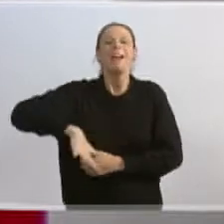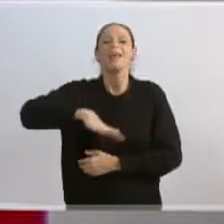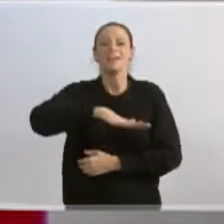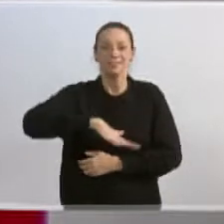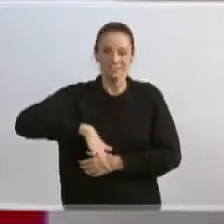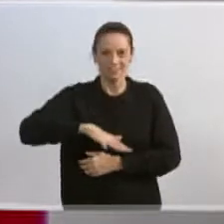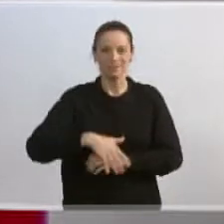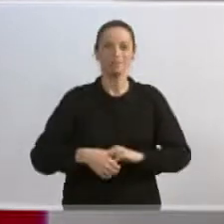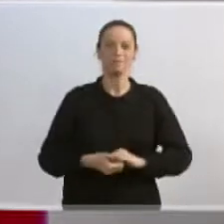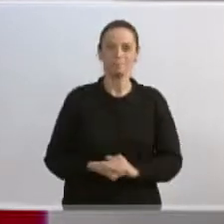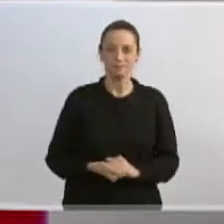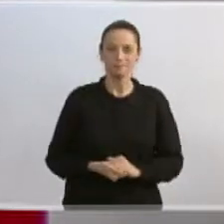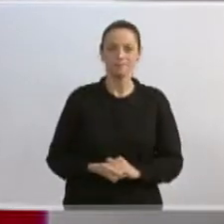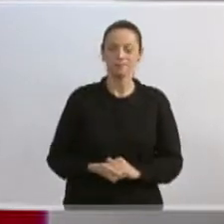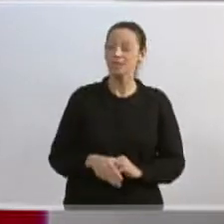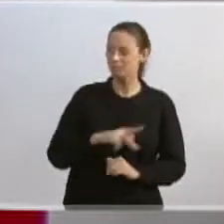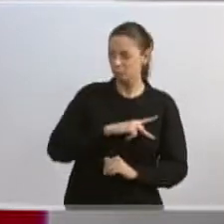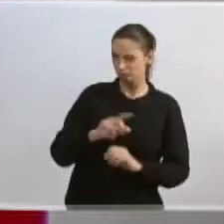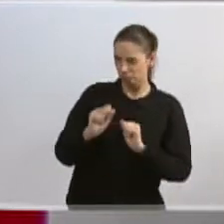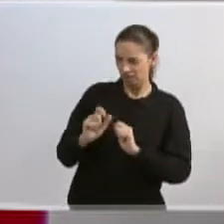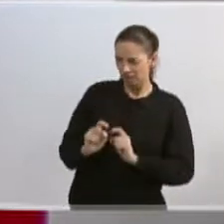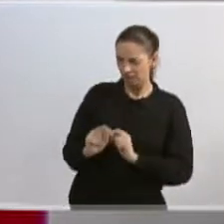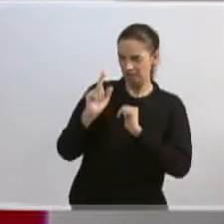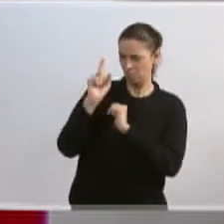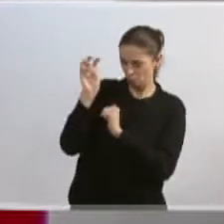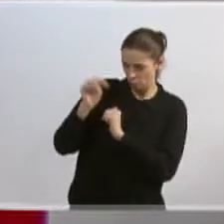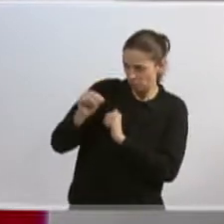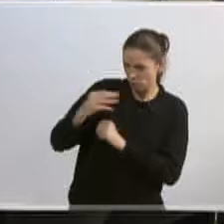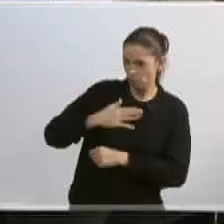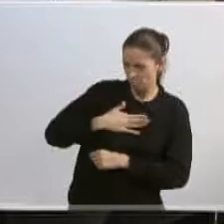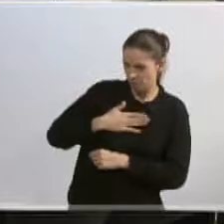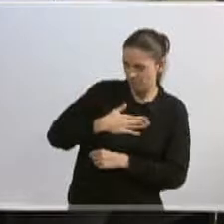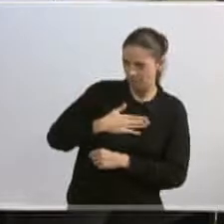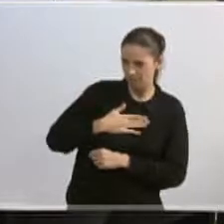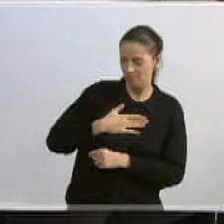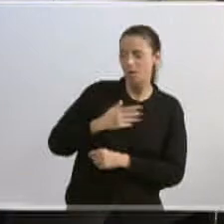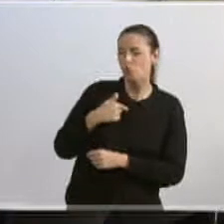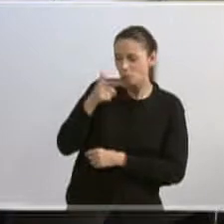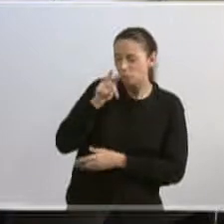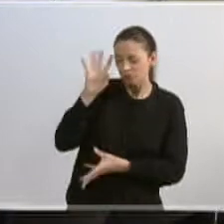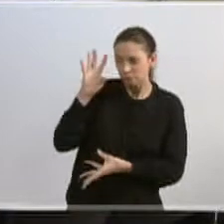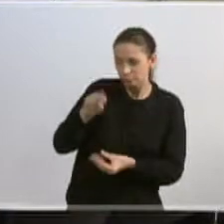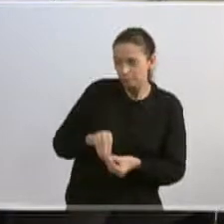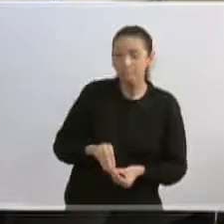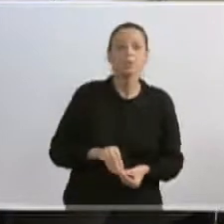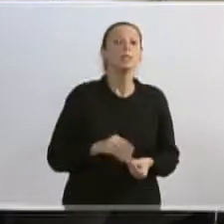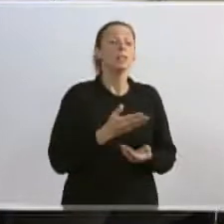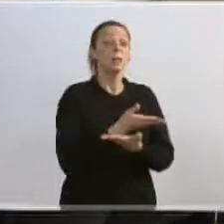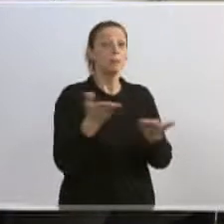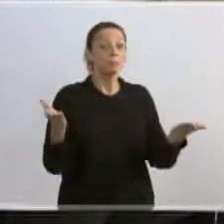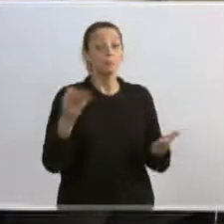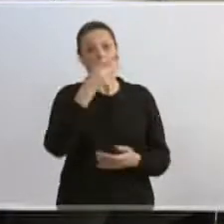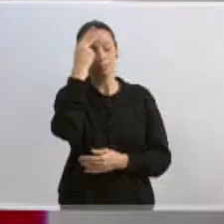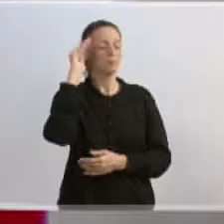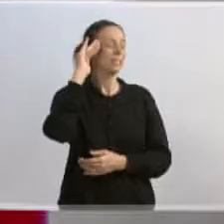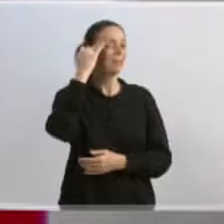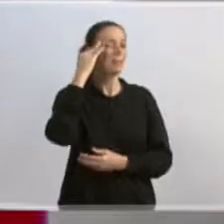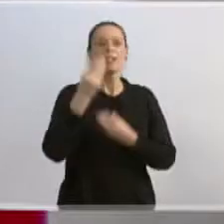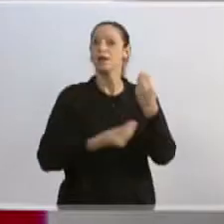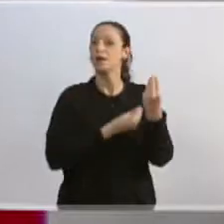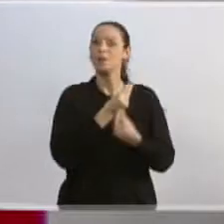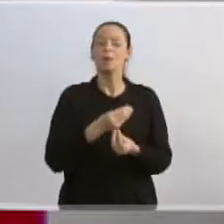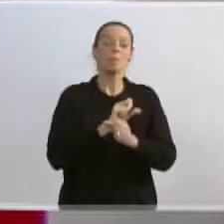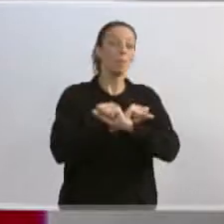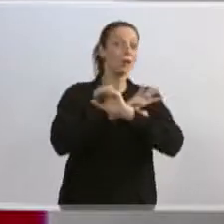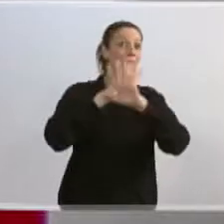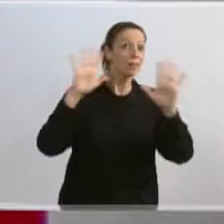importante seu presente time consegue mais minutos por gentileza para concluir as pessoas entenderem a importância disso cada